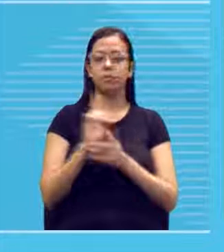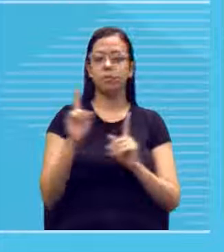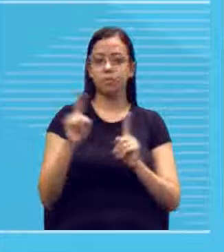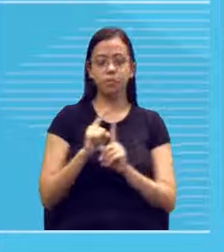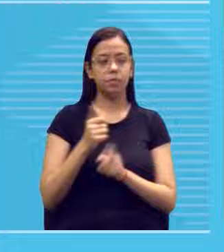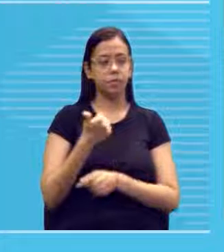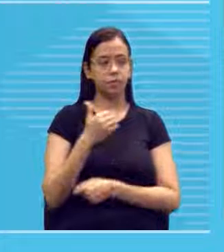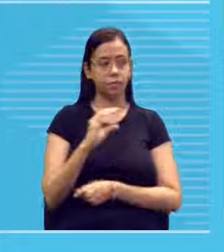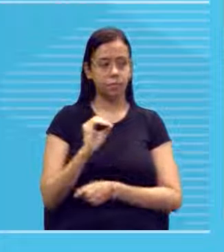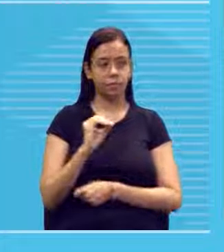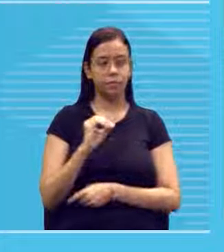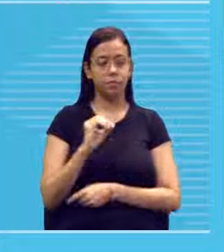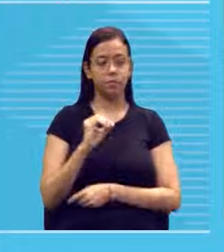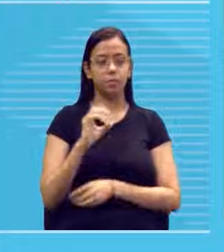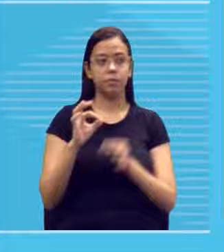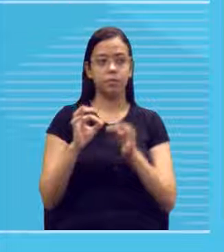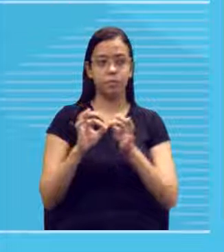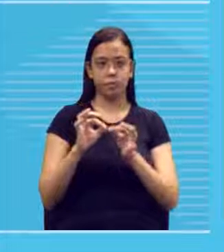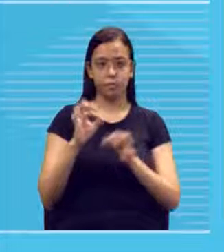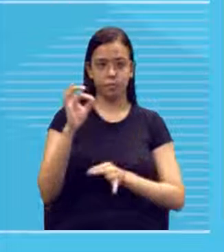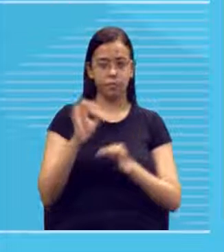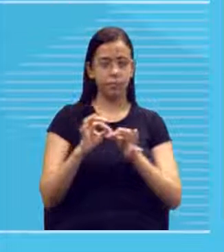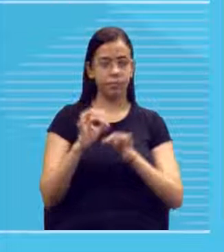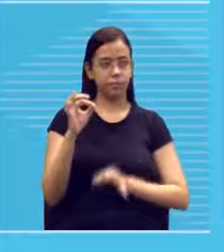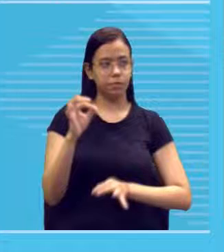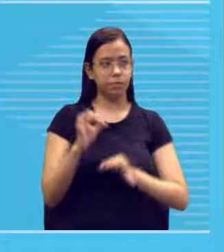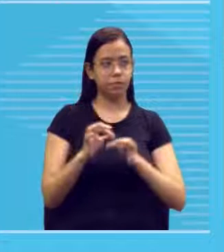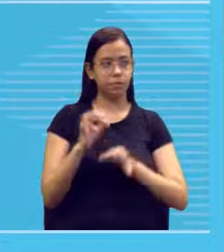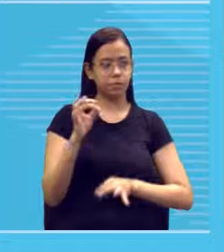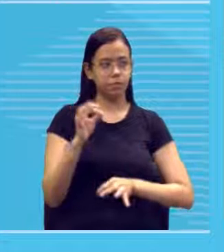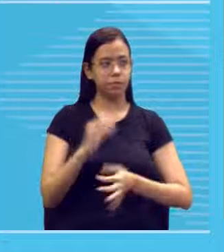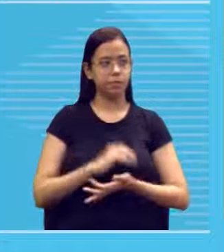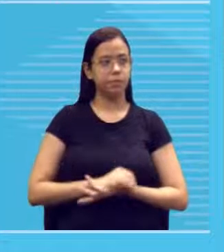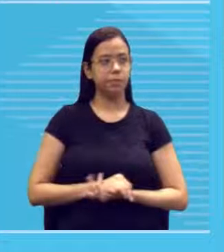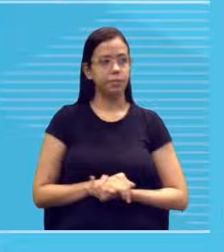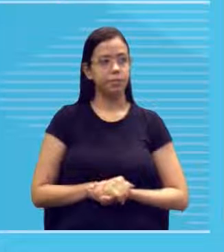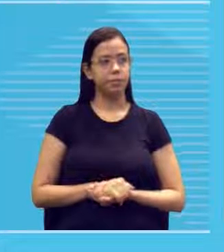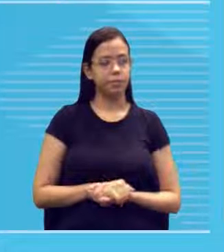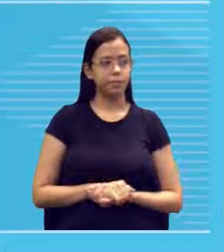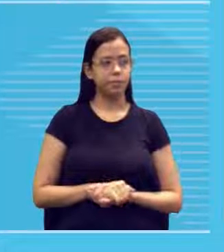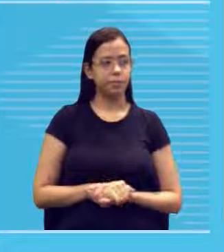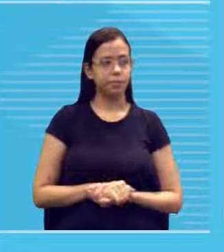10 a distância entre essas duas bases